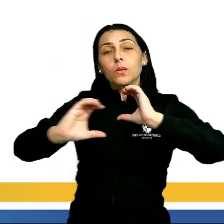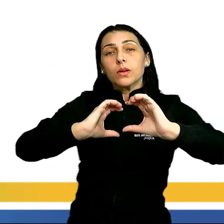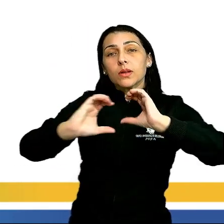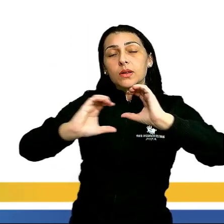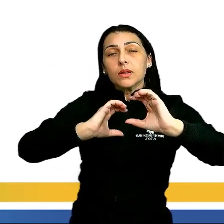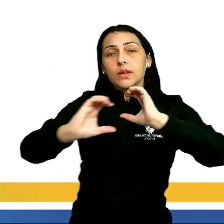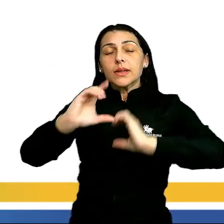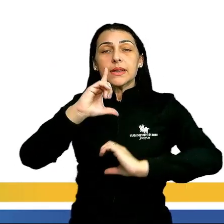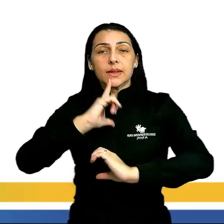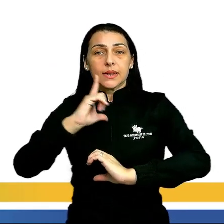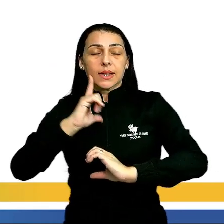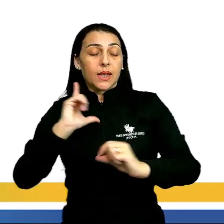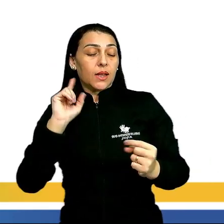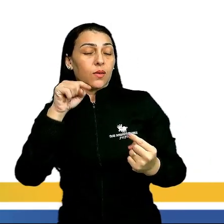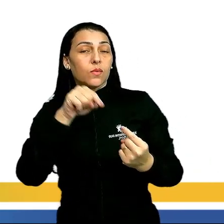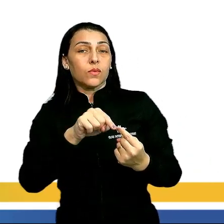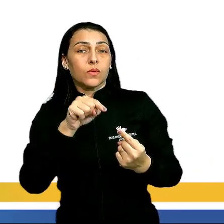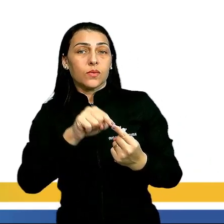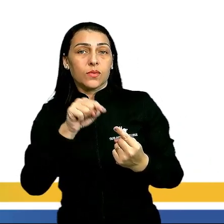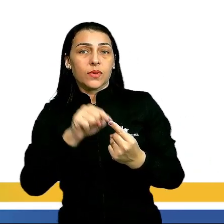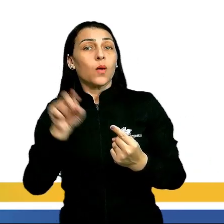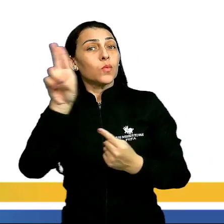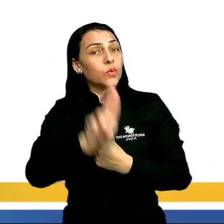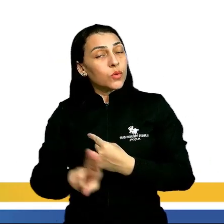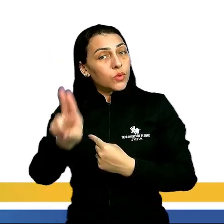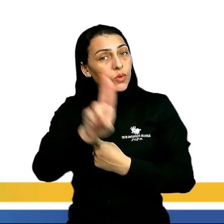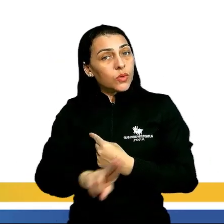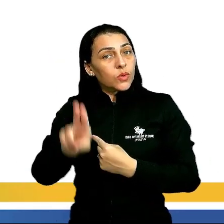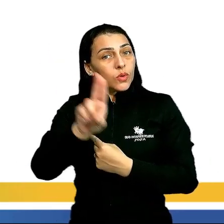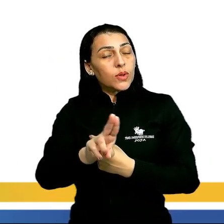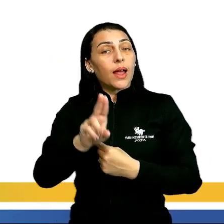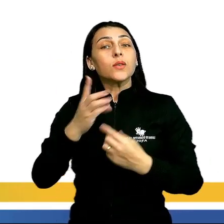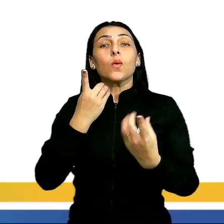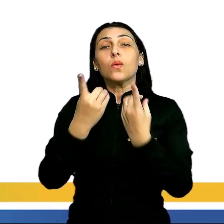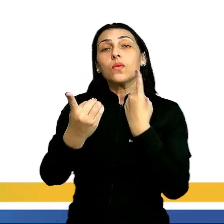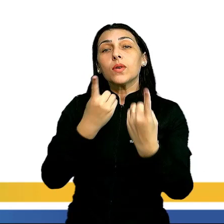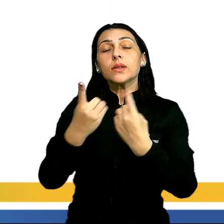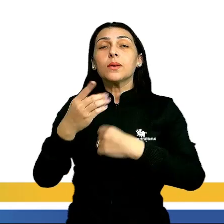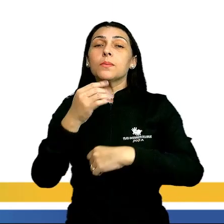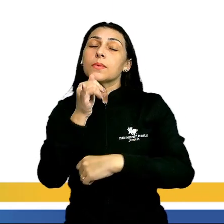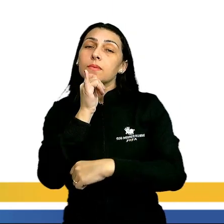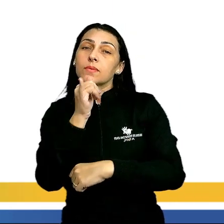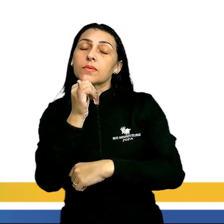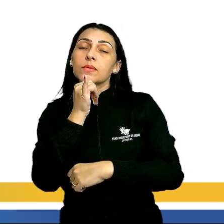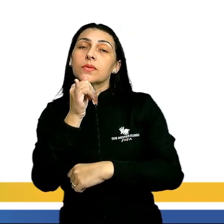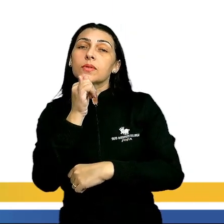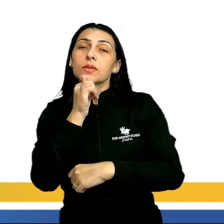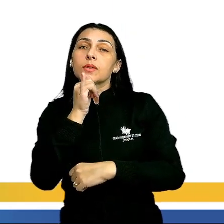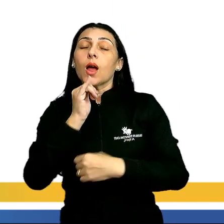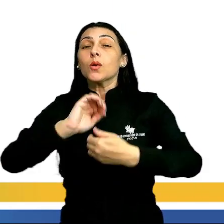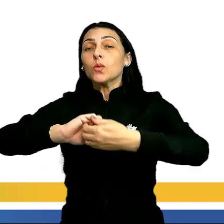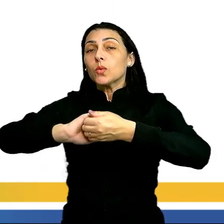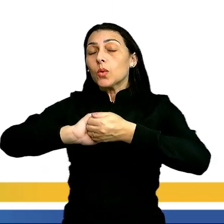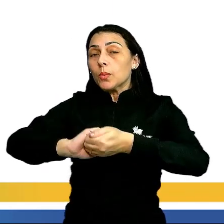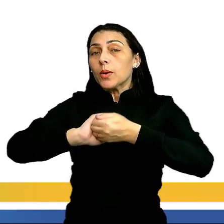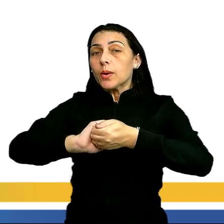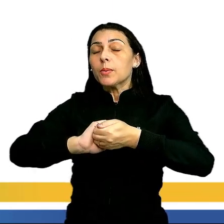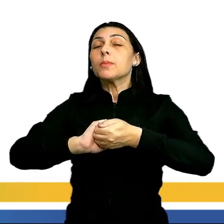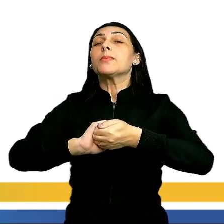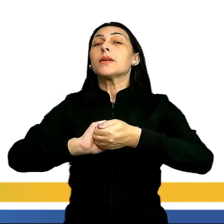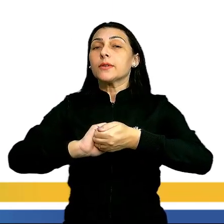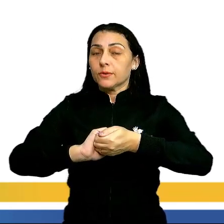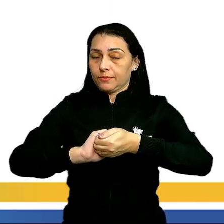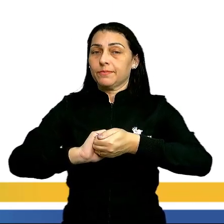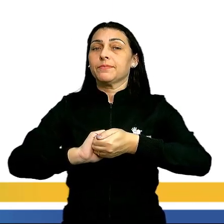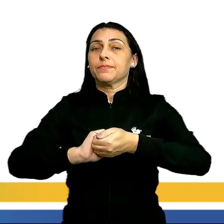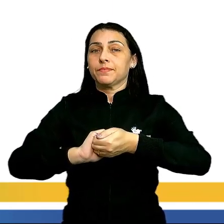comunicação. Esse tipo de função é muito utilizada nos diálogos. Por exemplo, nas expressões de cumprimento,